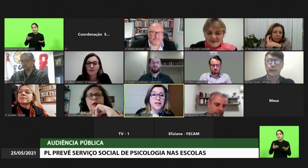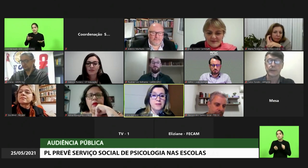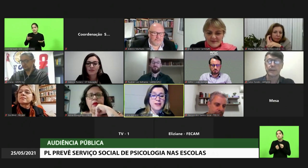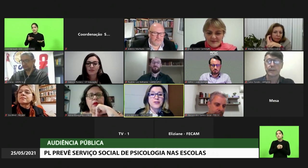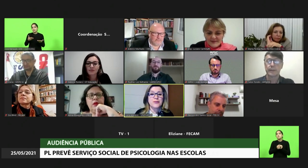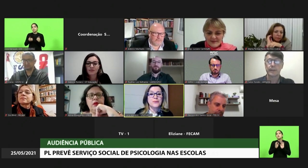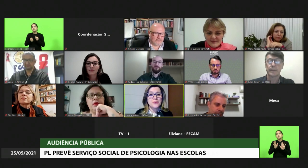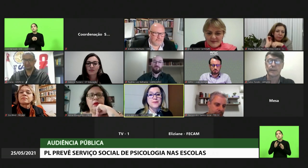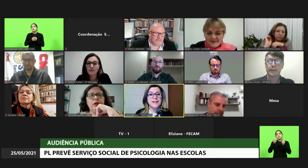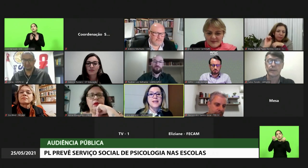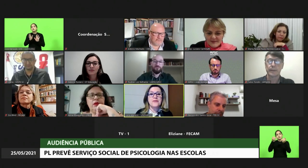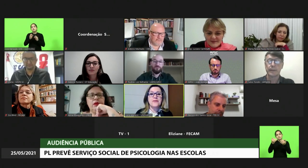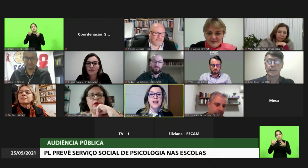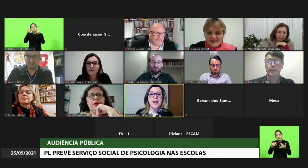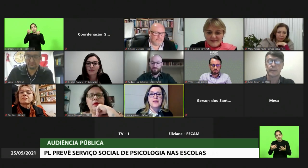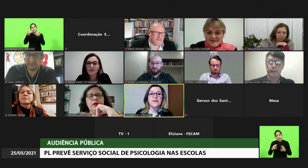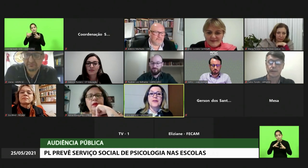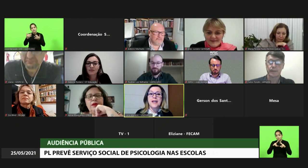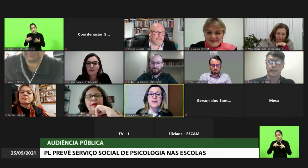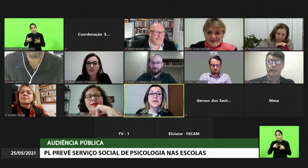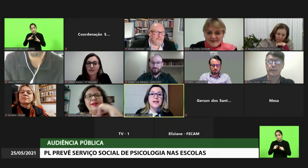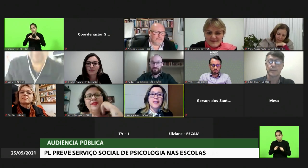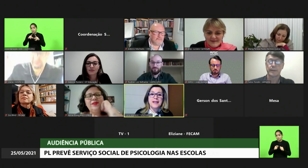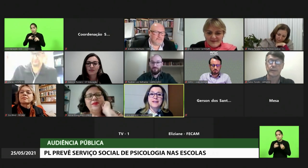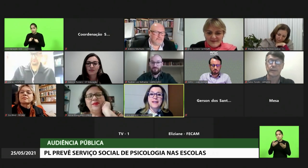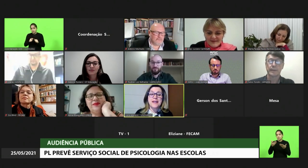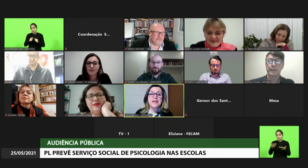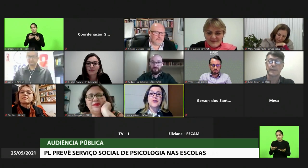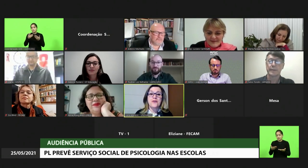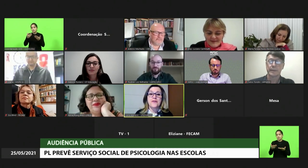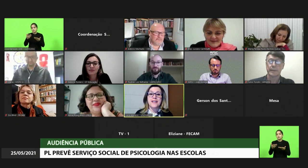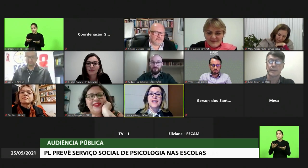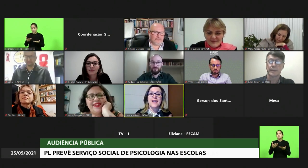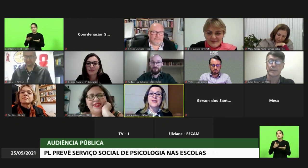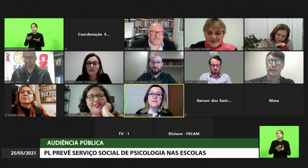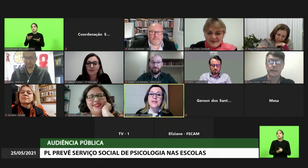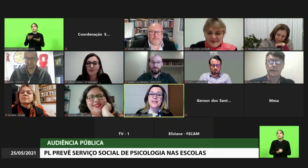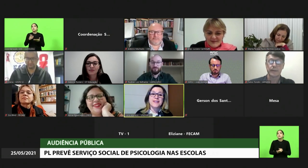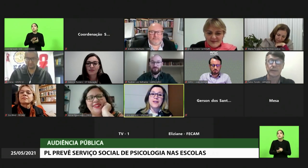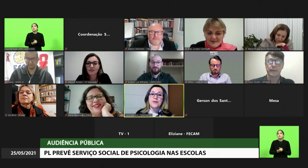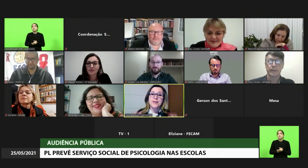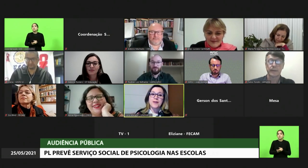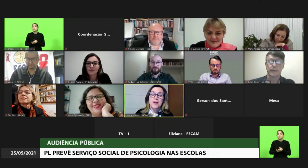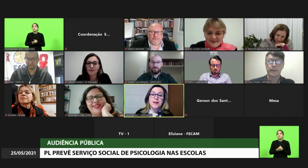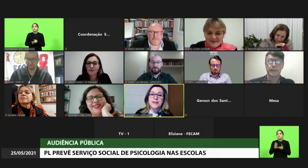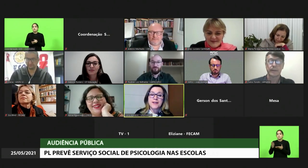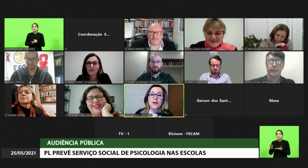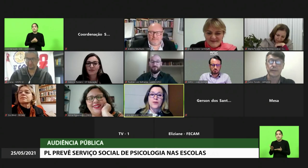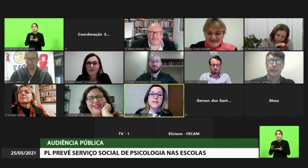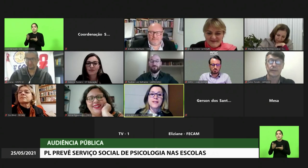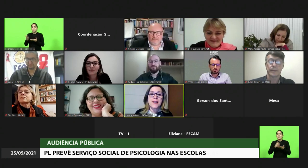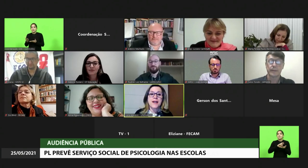dito, praticamente tudo, né? E falar no final tem esse inconveniente, porque